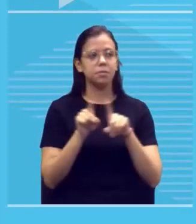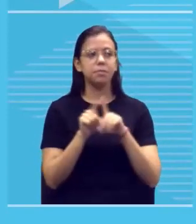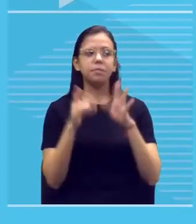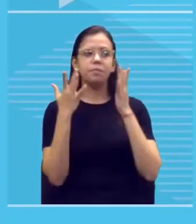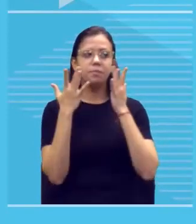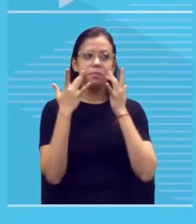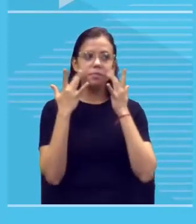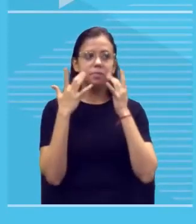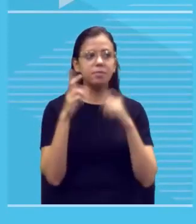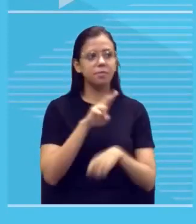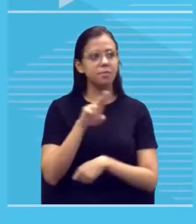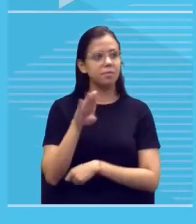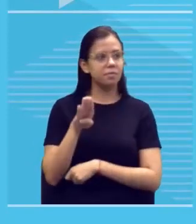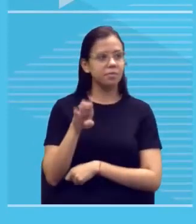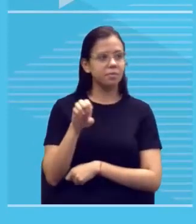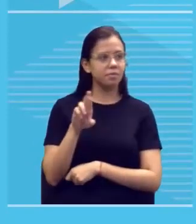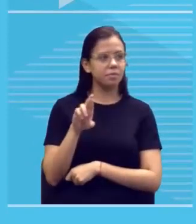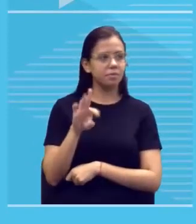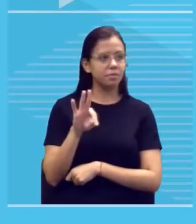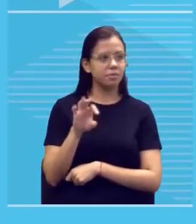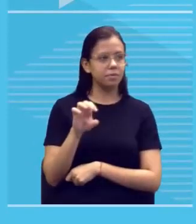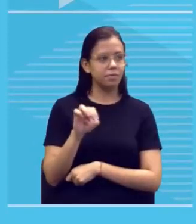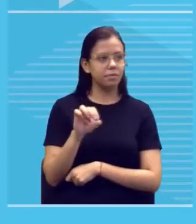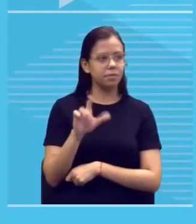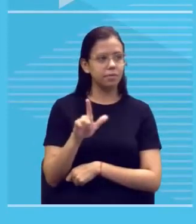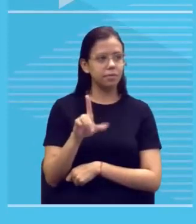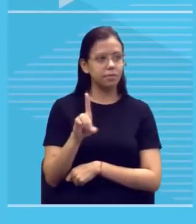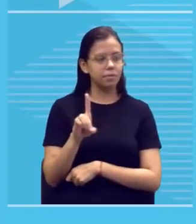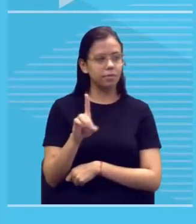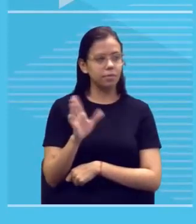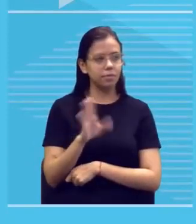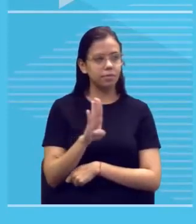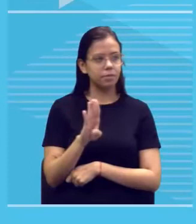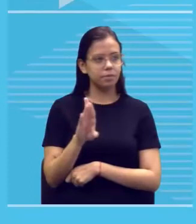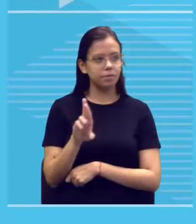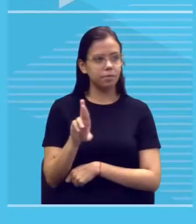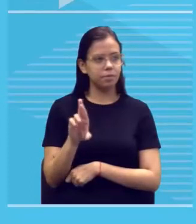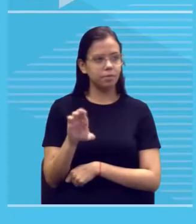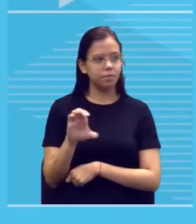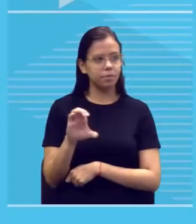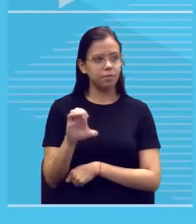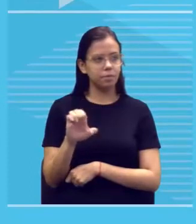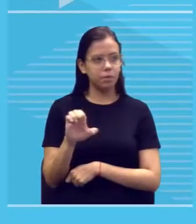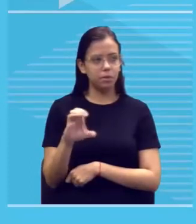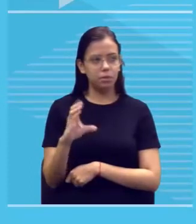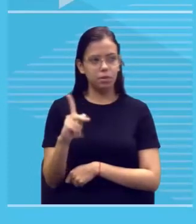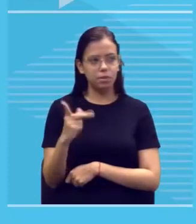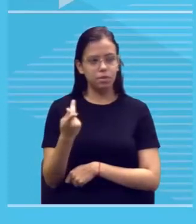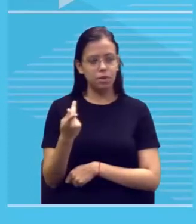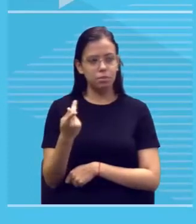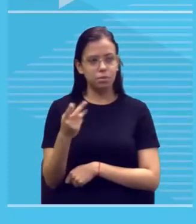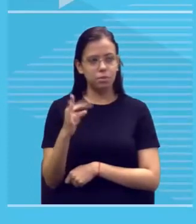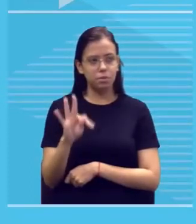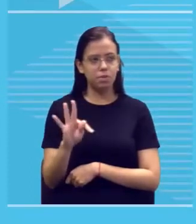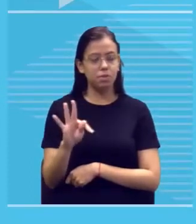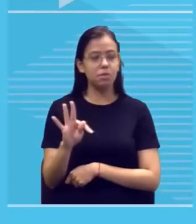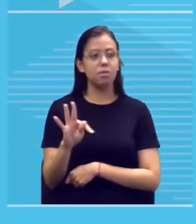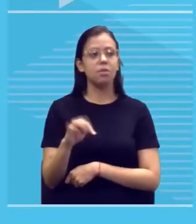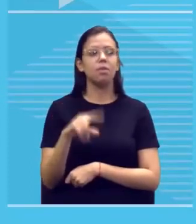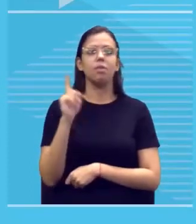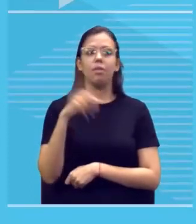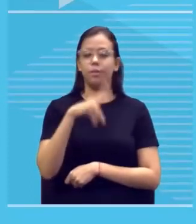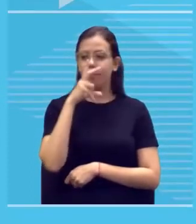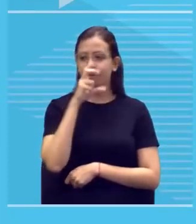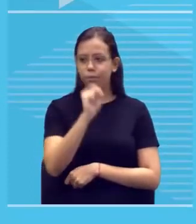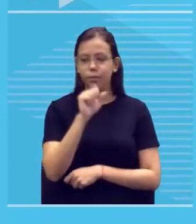brest é uma das fortes influências da linguagem teatral não apenas ele né mas é uma das por isso que a gente coloca